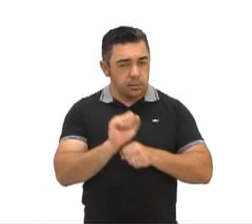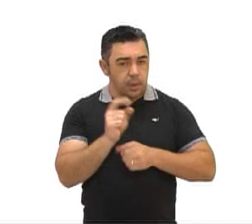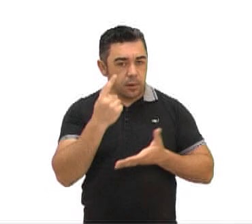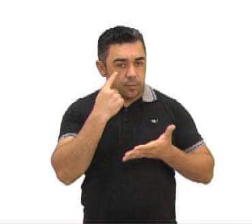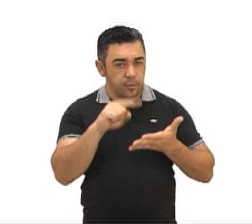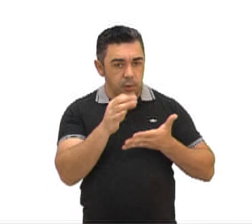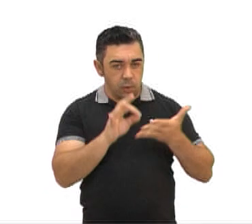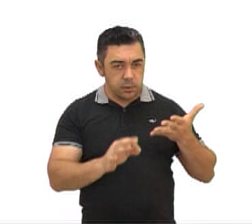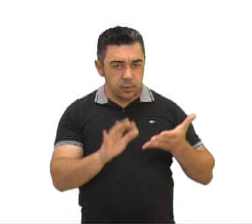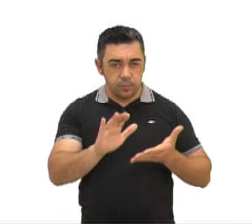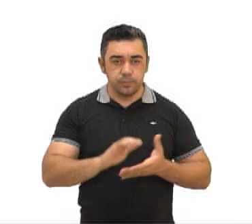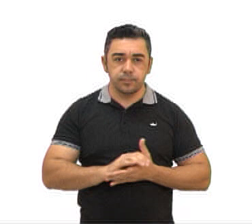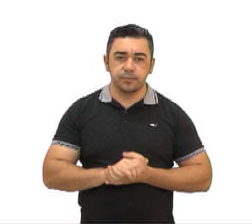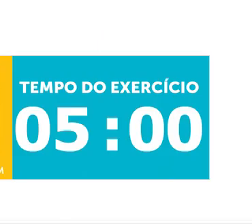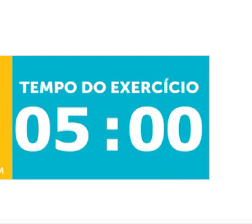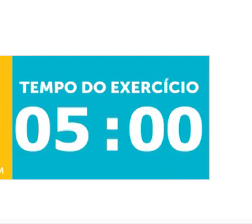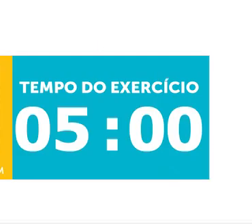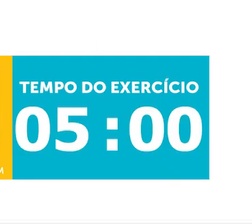daqui a pouco.